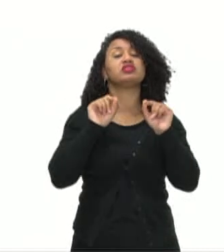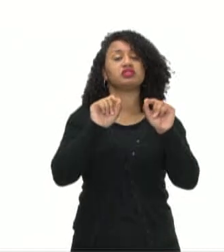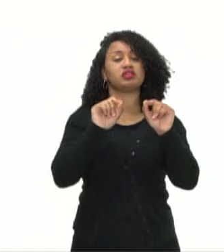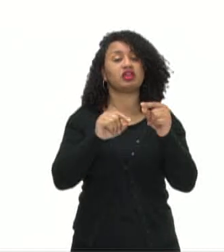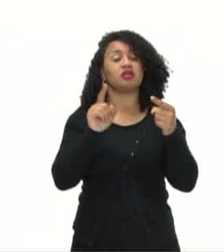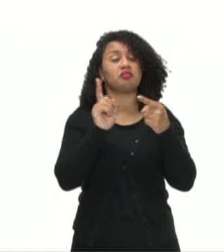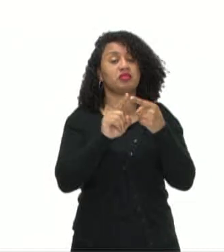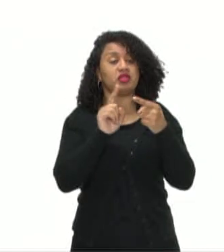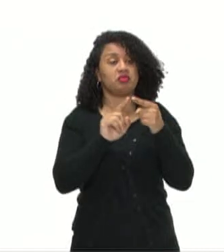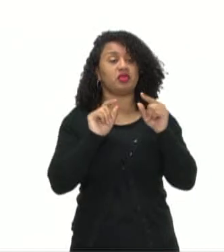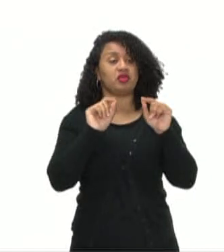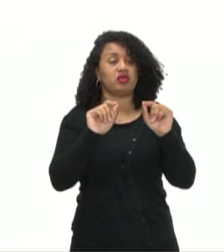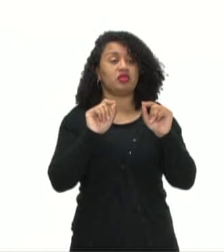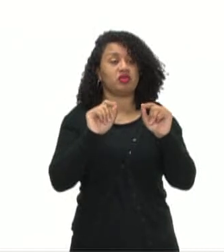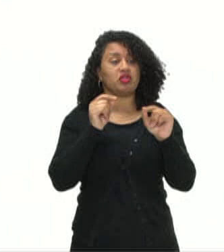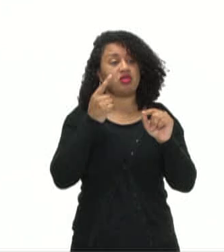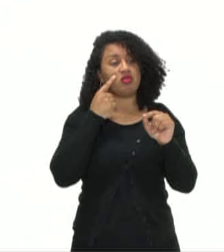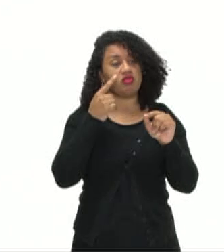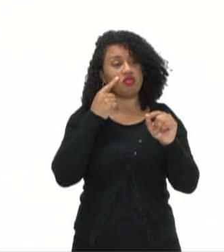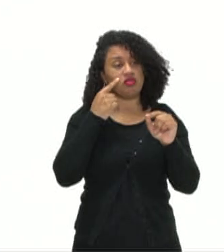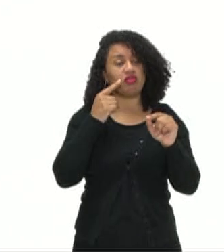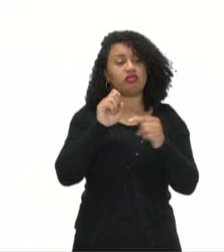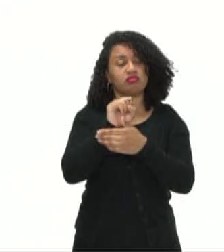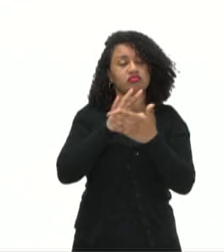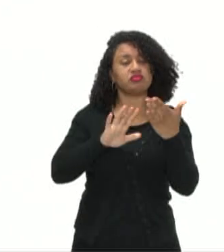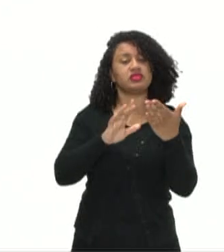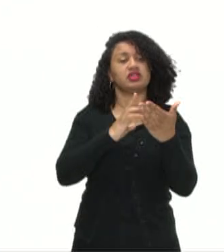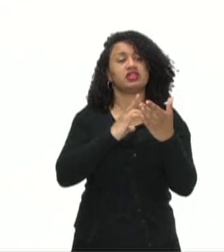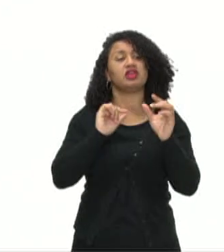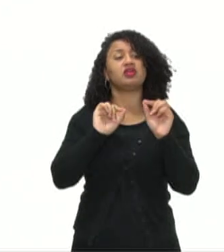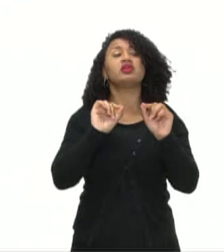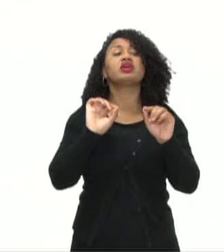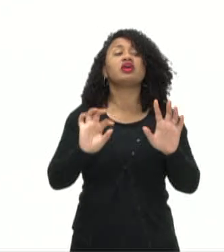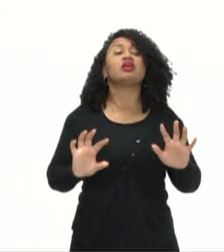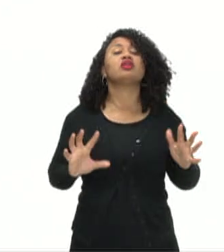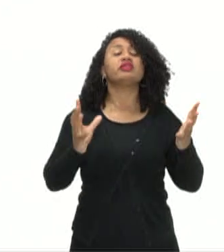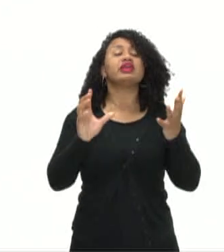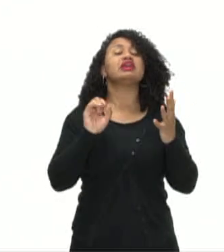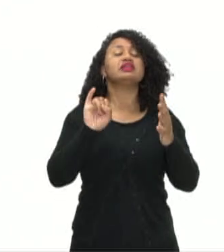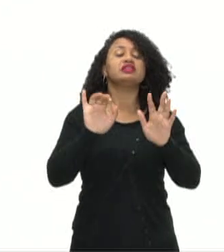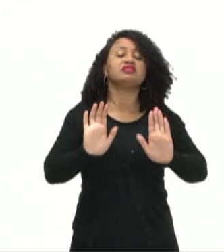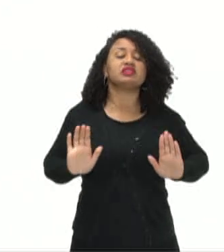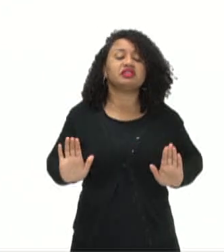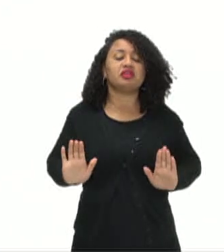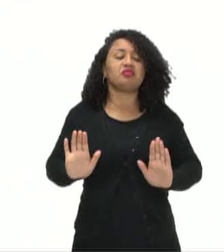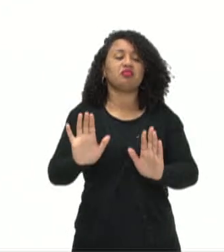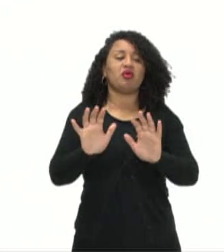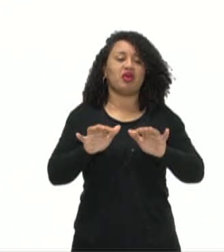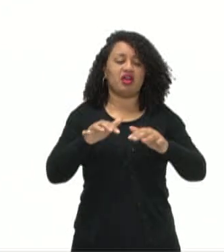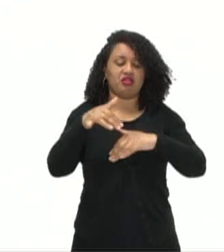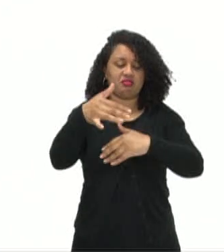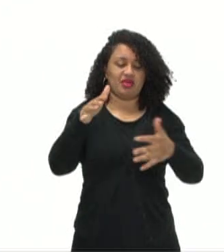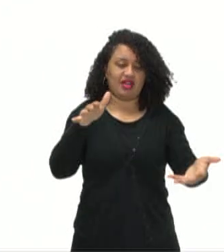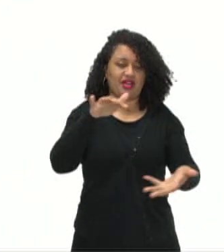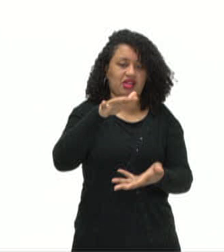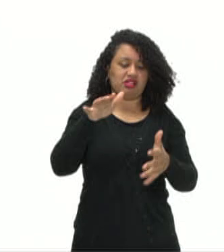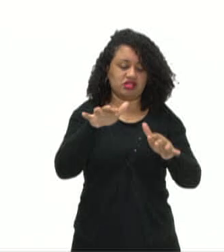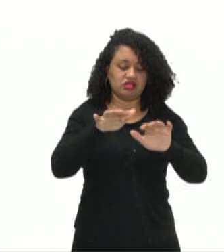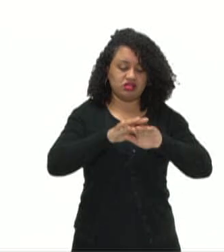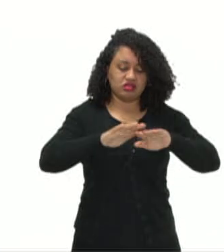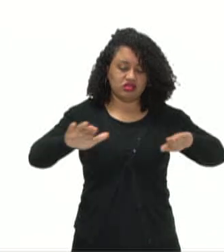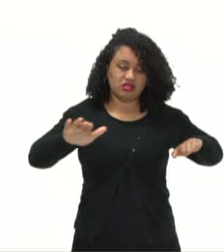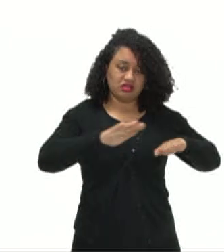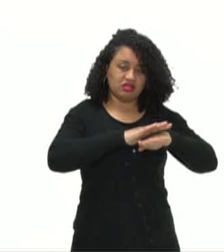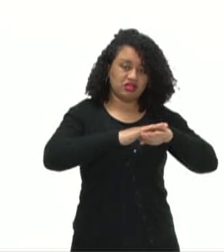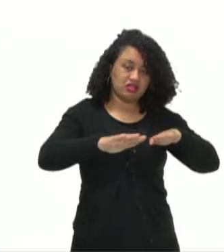Primeira coisa, né, veja que esse exercício que ele fala. O que acontece se você empurra a caixa, uma mesma caixa no asfalto numa